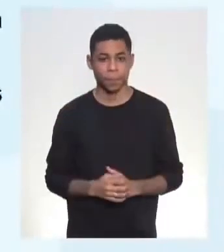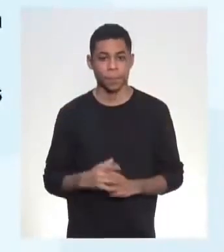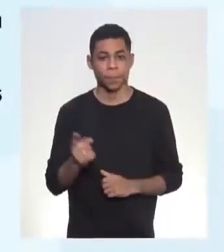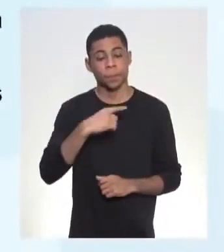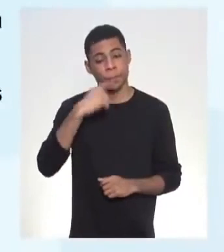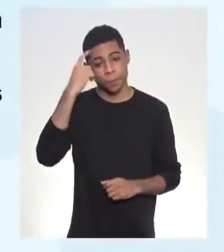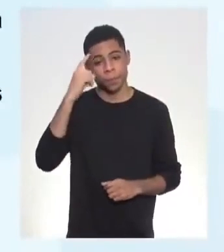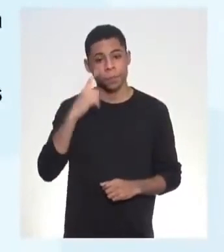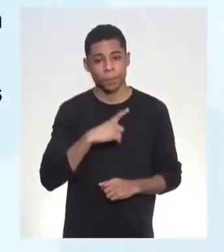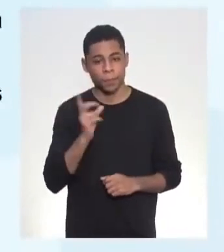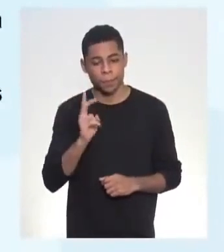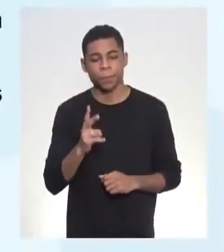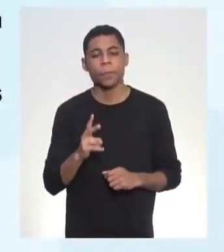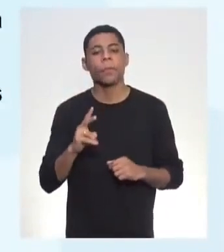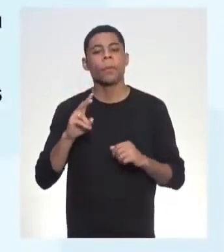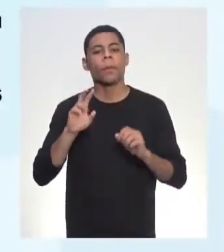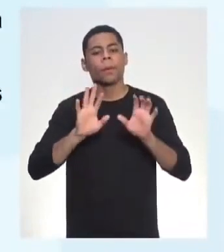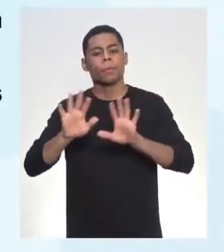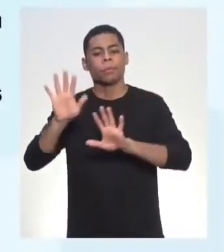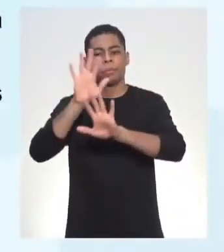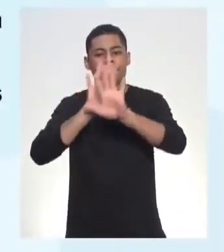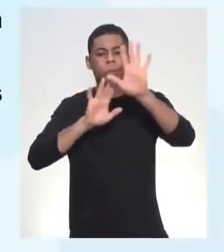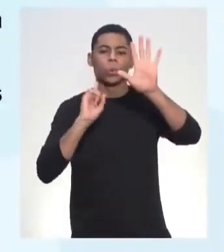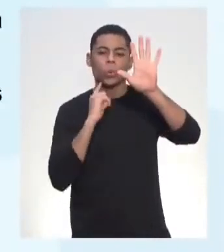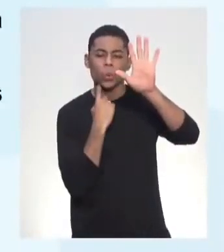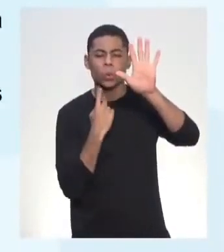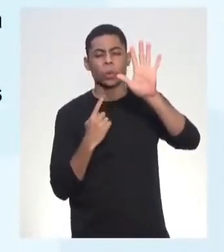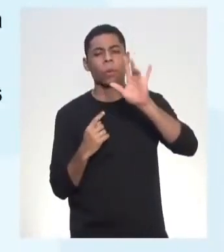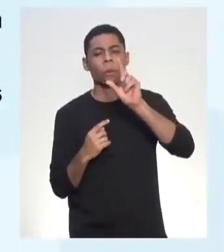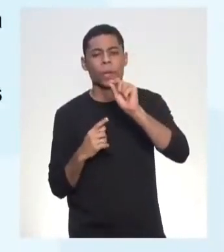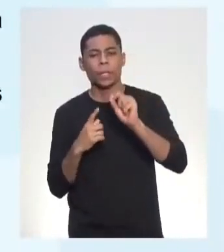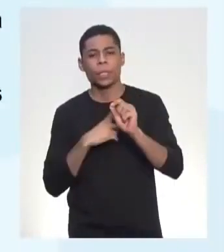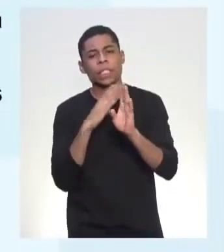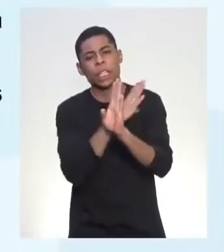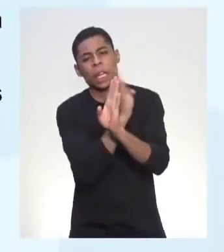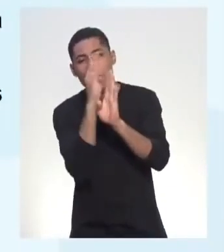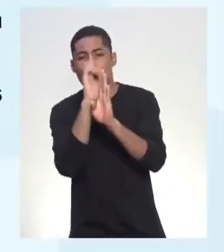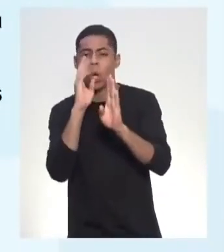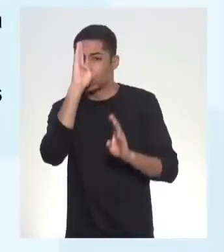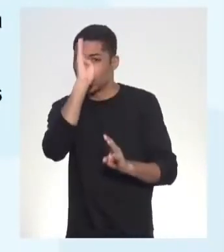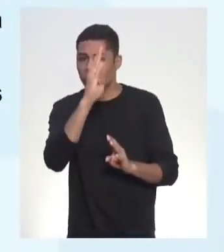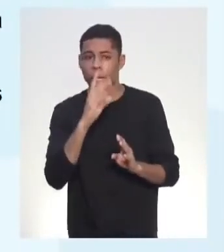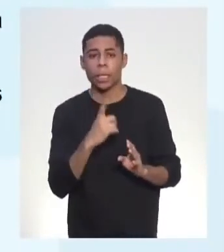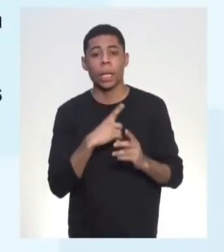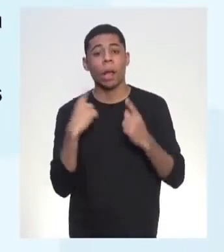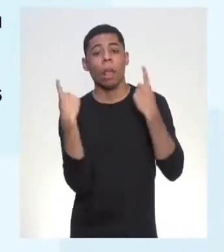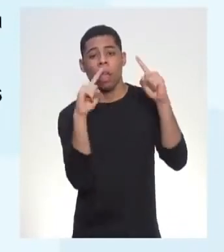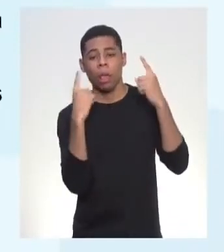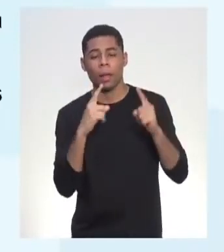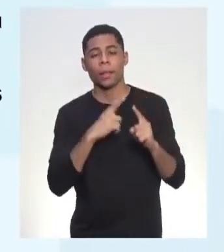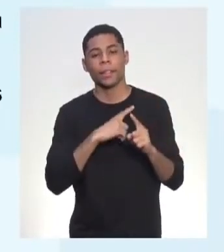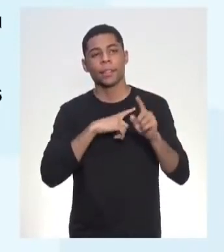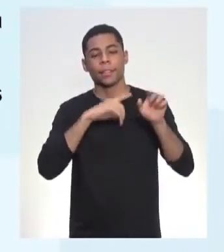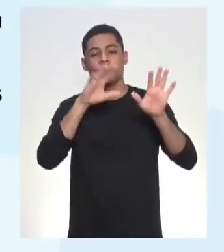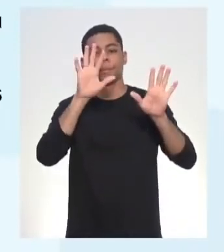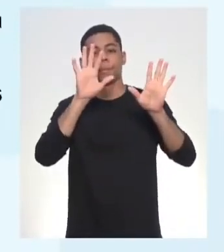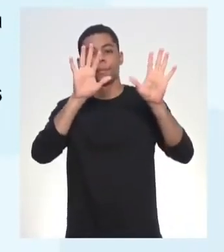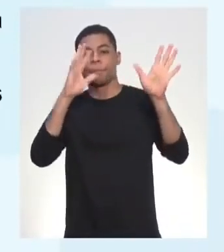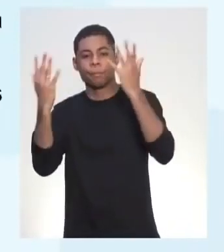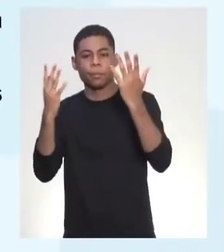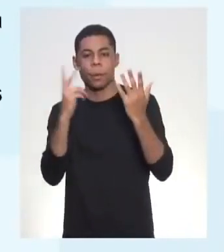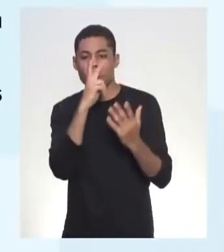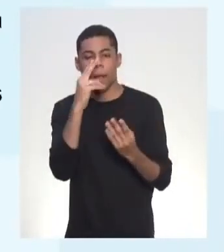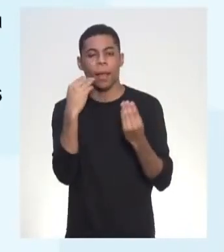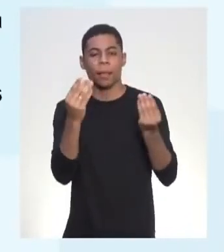poluição, direta ou indiretamente, a introdução de substâncias ou energia no ambiente, provocando um desequilíbrio ao meio em que